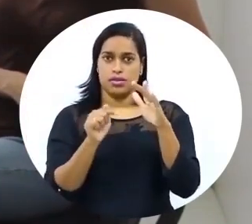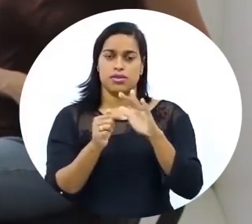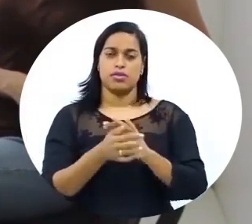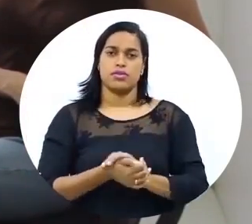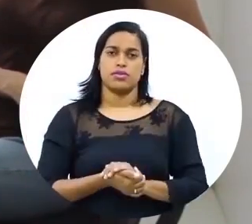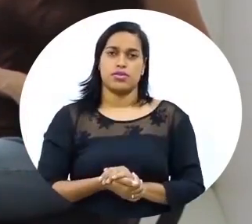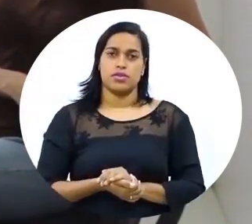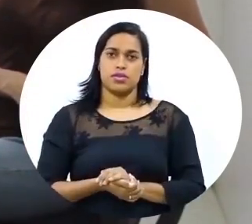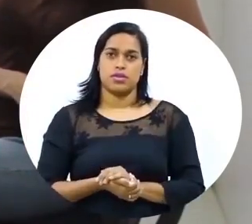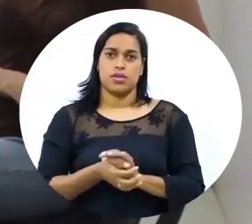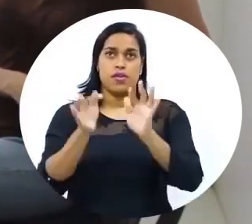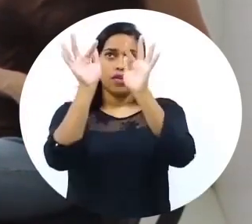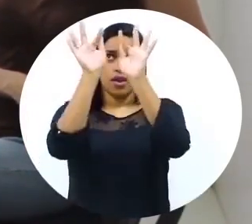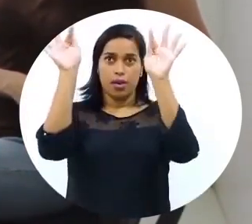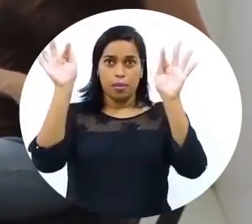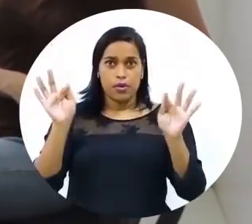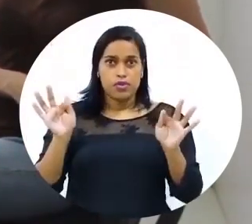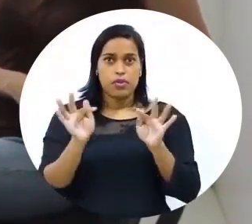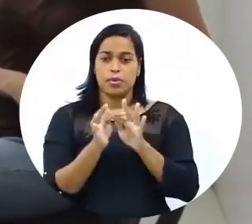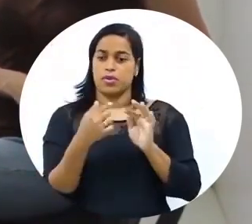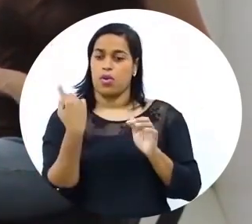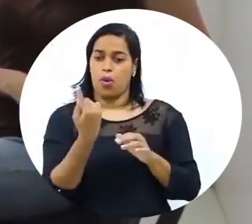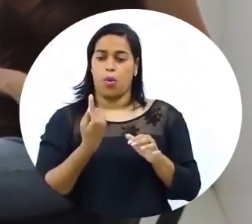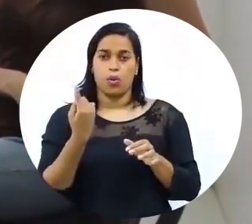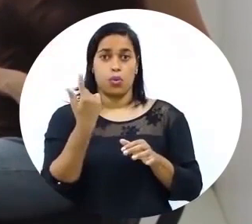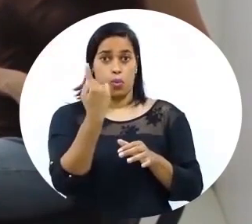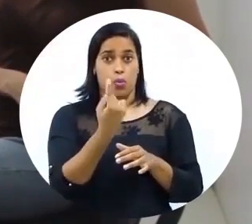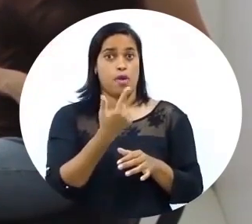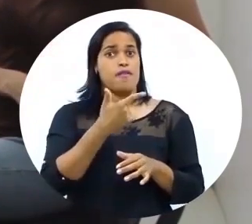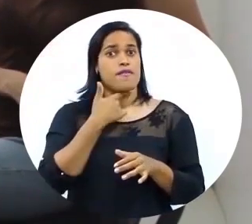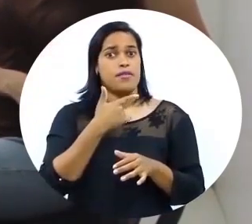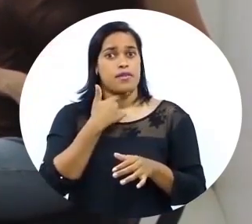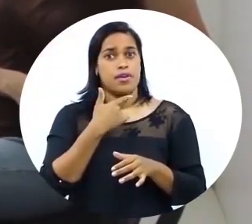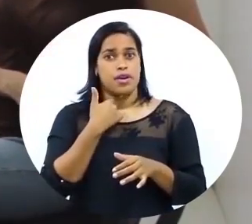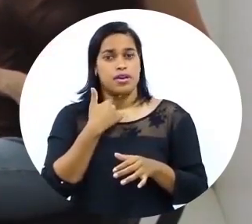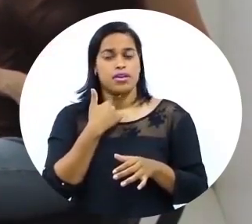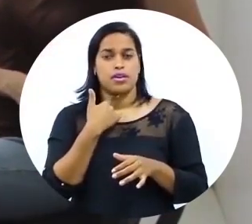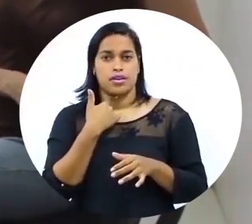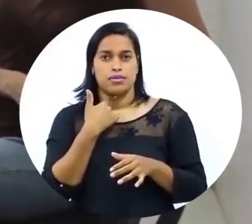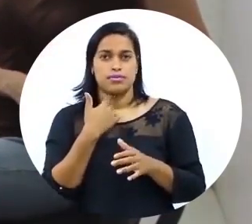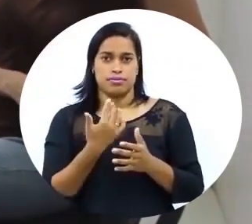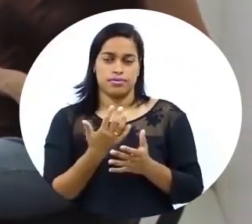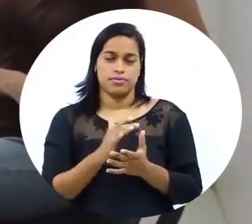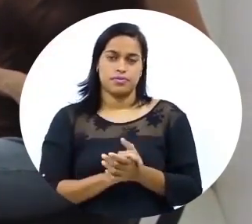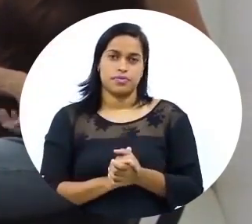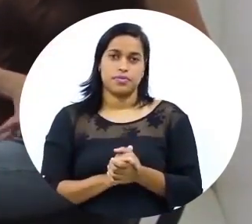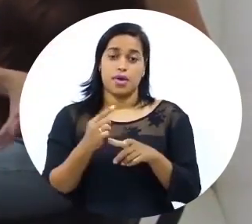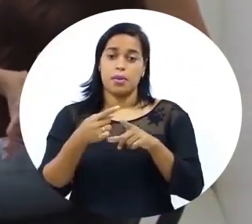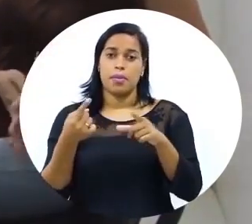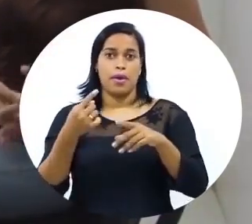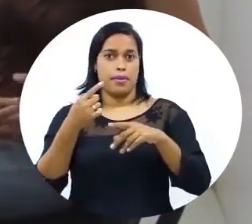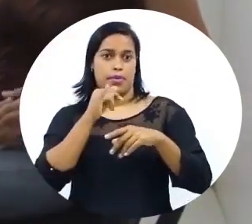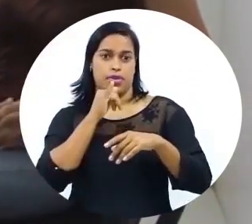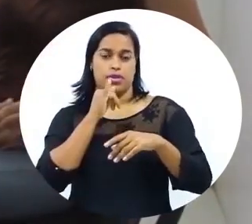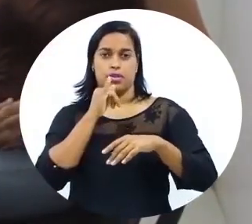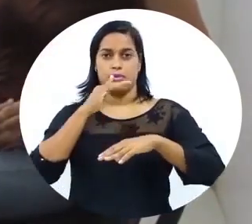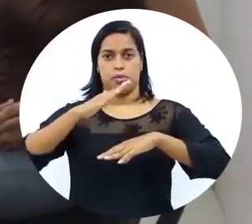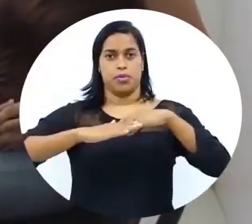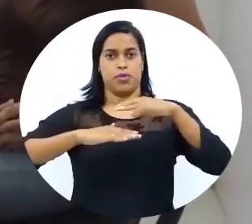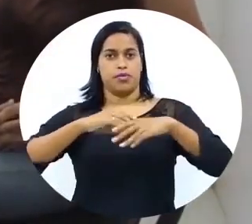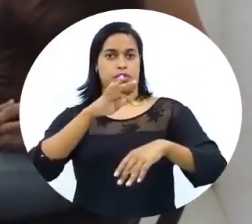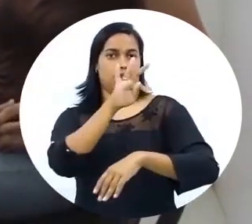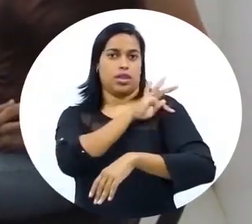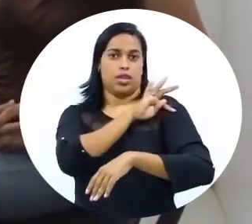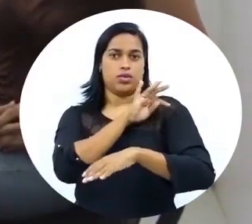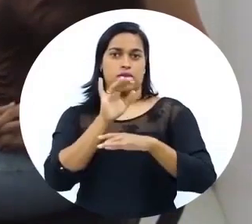coisa meio formatado único para uma vaga, mas ele manda para todo mundo. Quero ser técnico em informática, mas aí